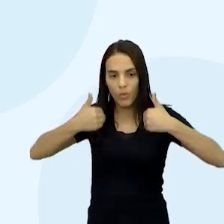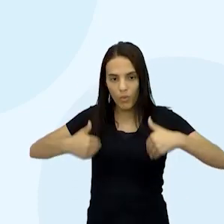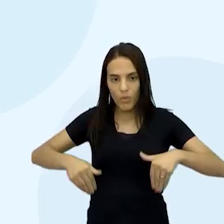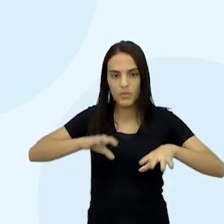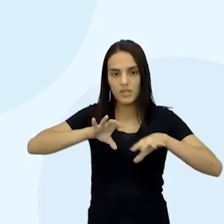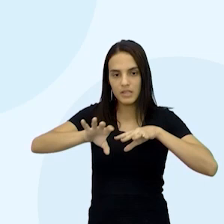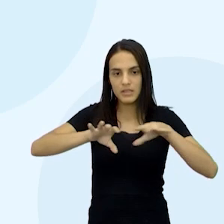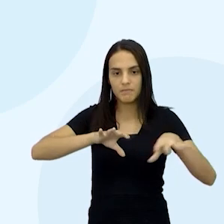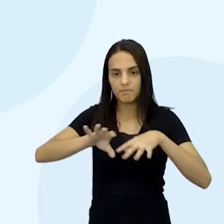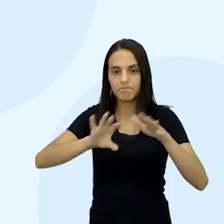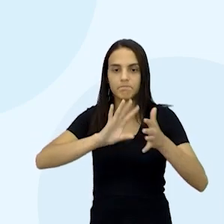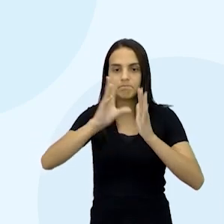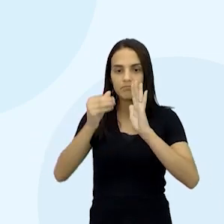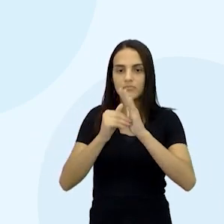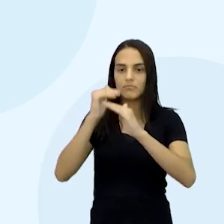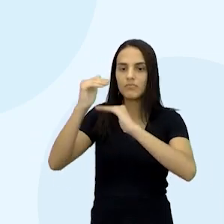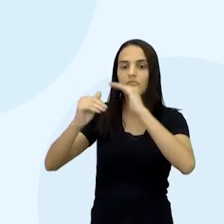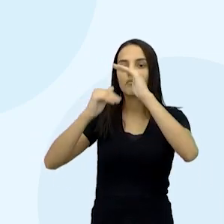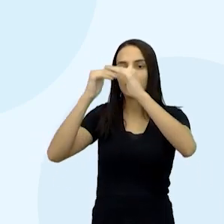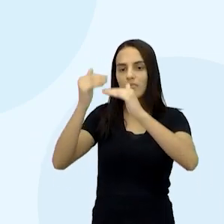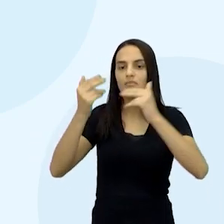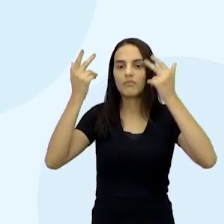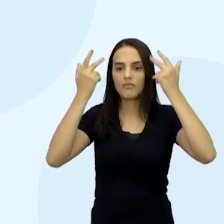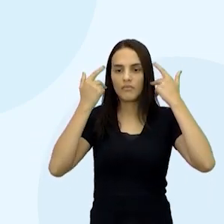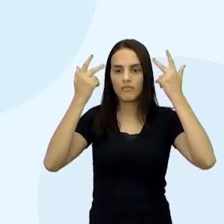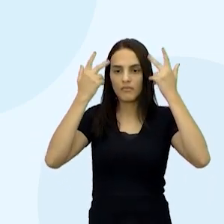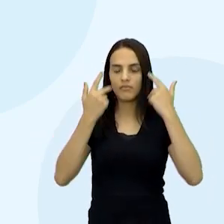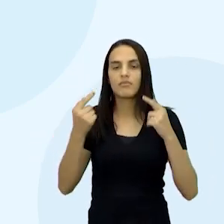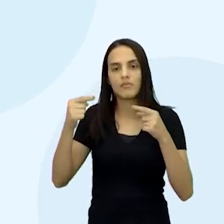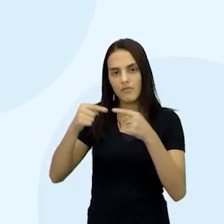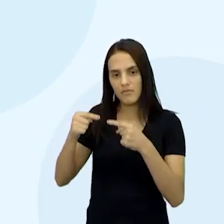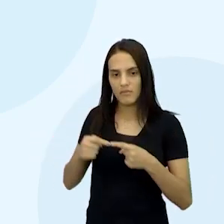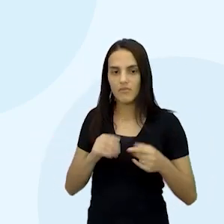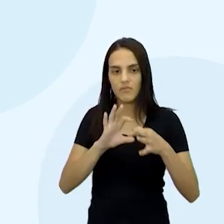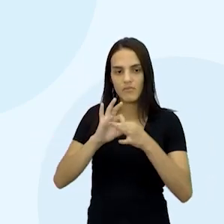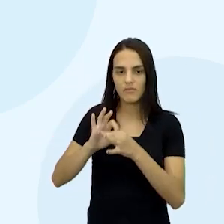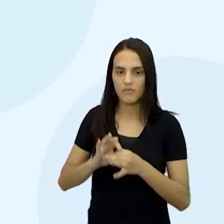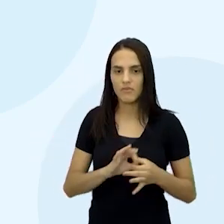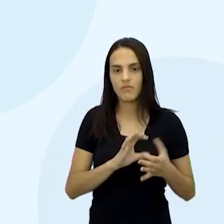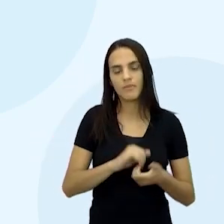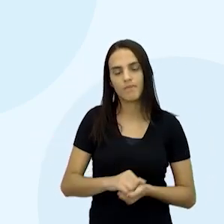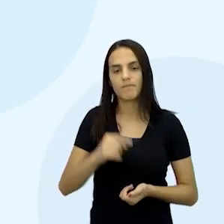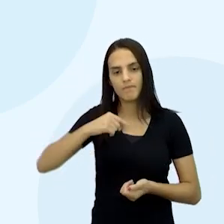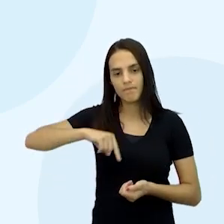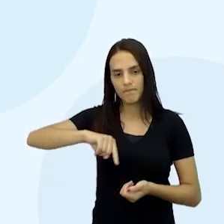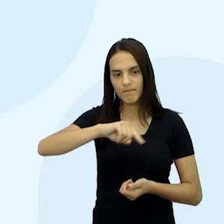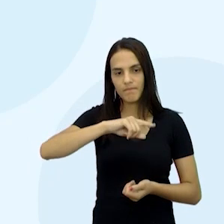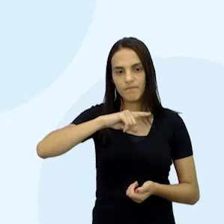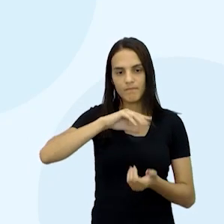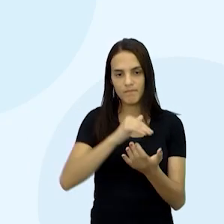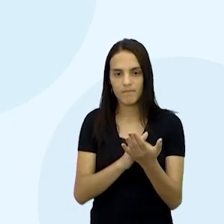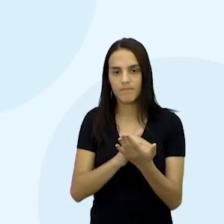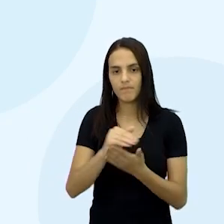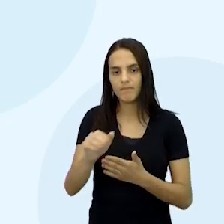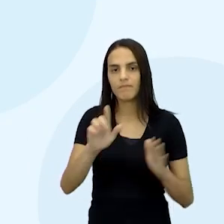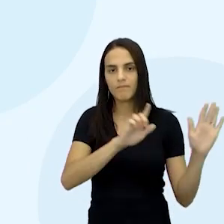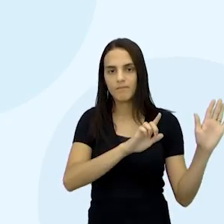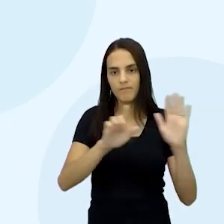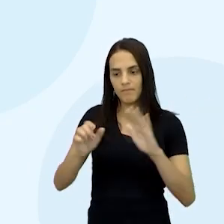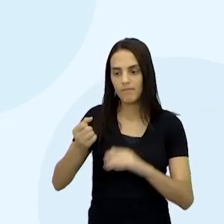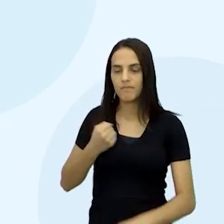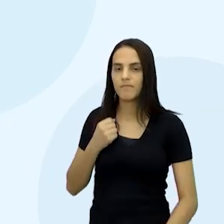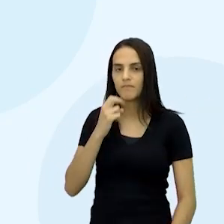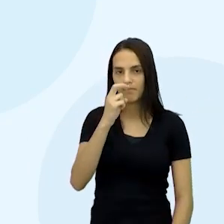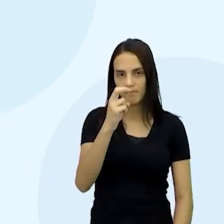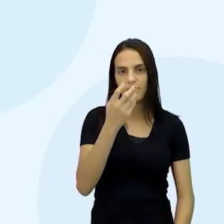como todos os processos da natureza estão interligados. E aí nós temos aí uma introdução na